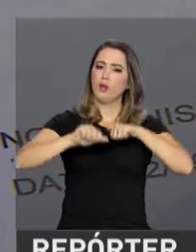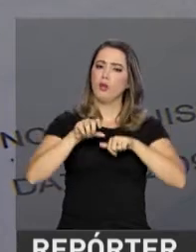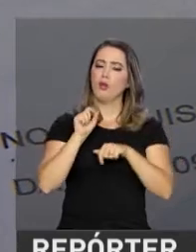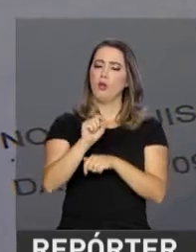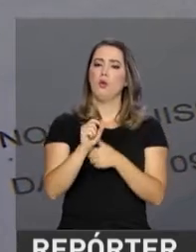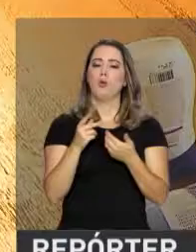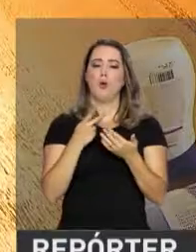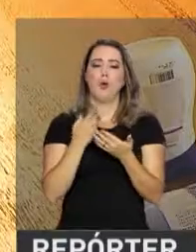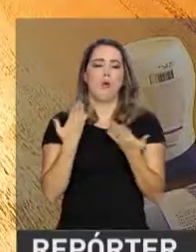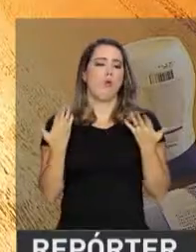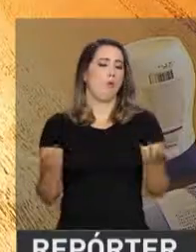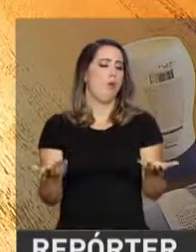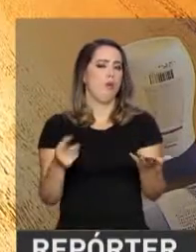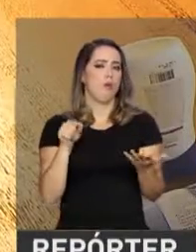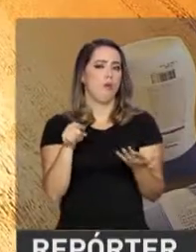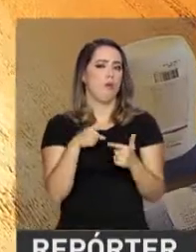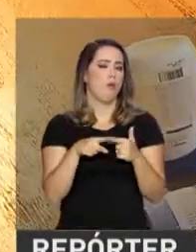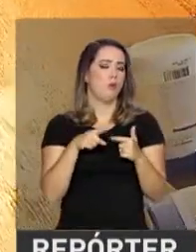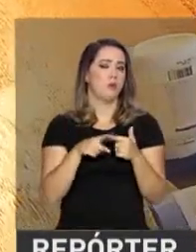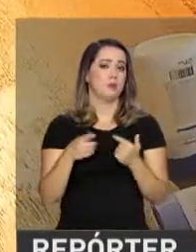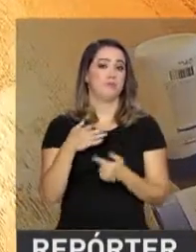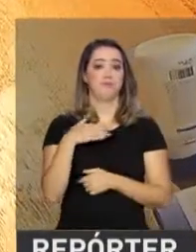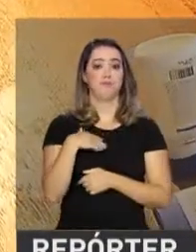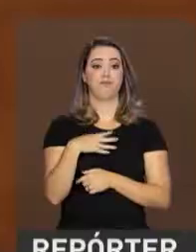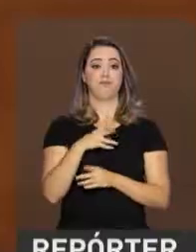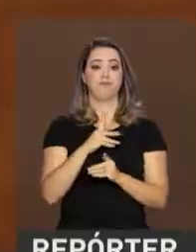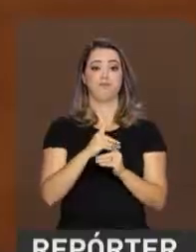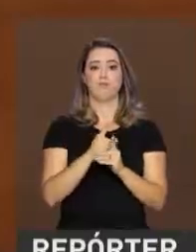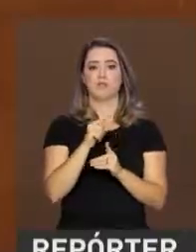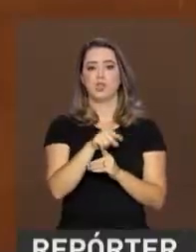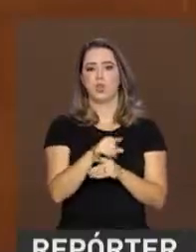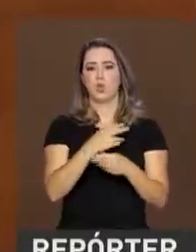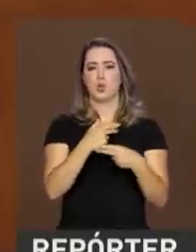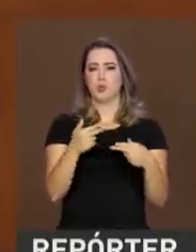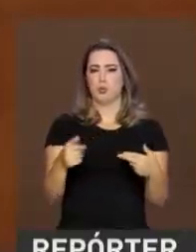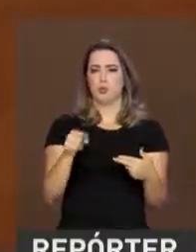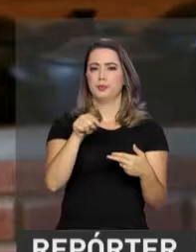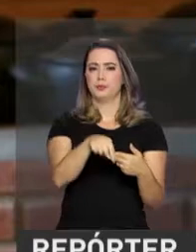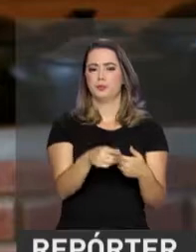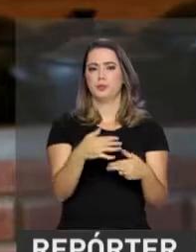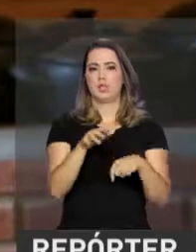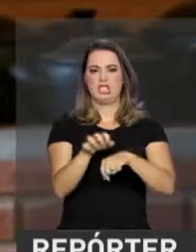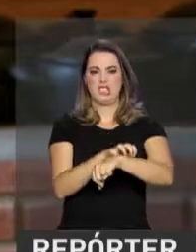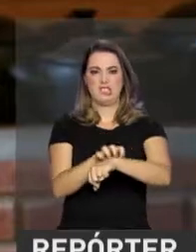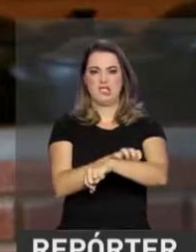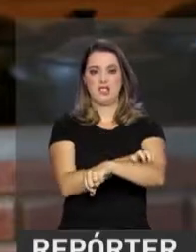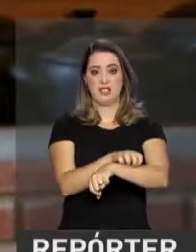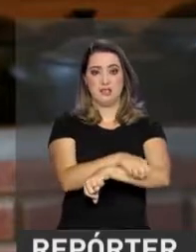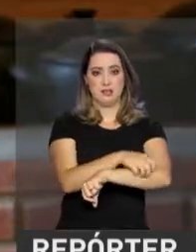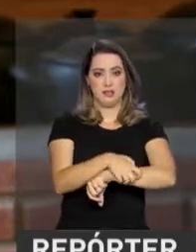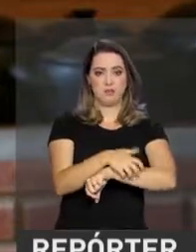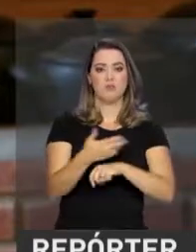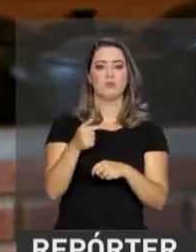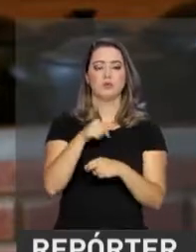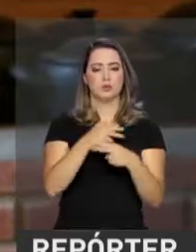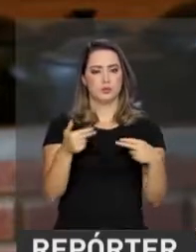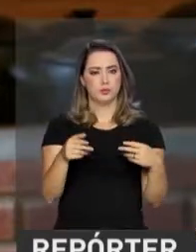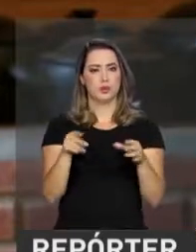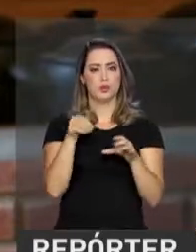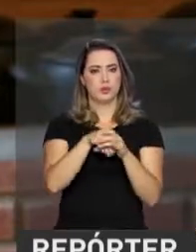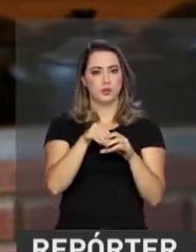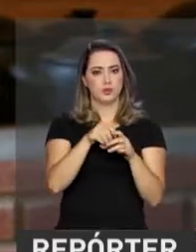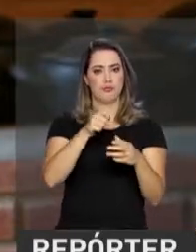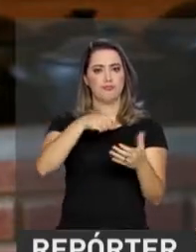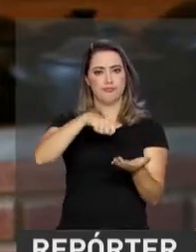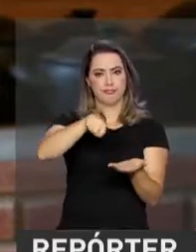a crise e descobriu que tinha alergia algumas substâncias além de uma coisa muito incômodo não é para quem teve